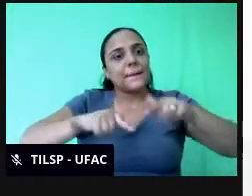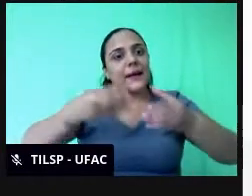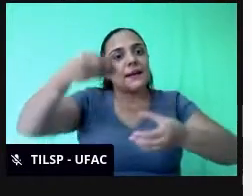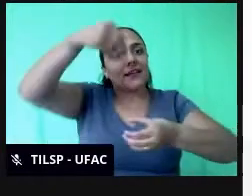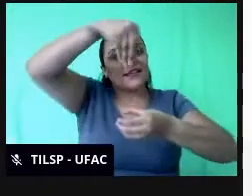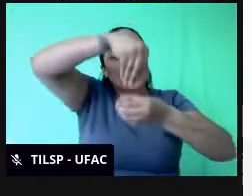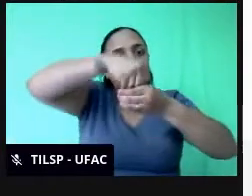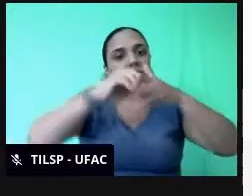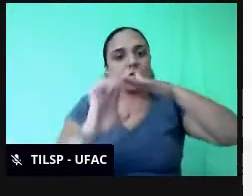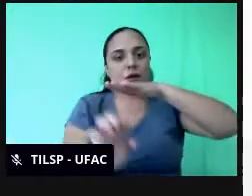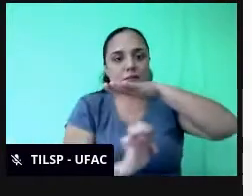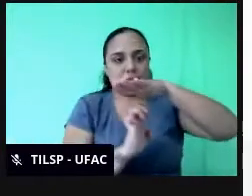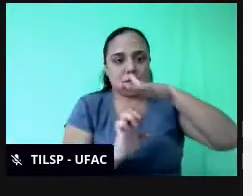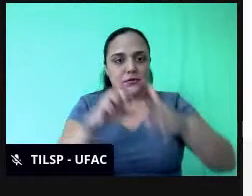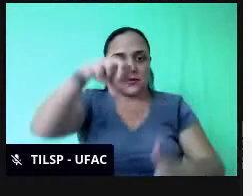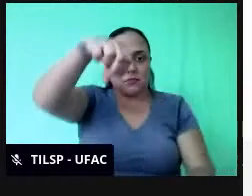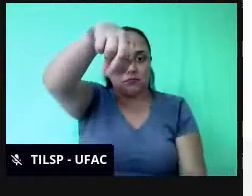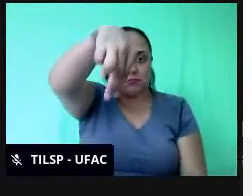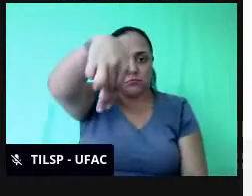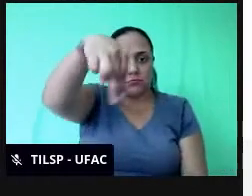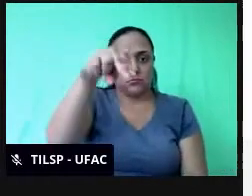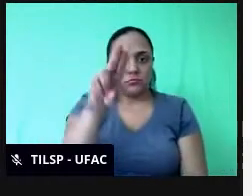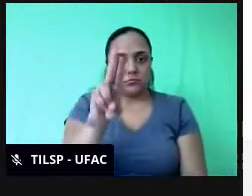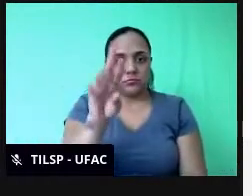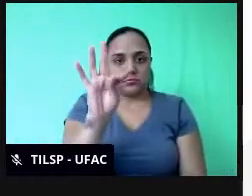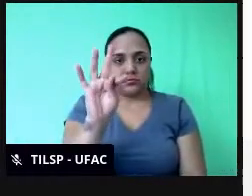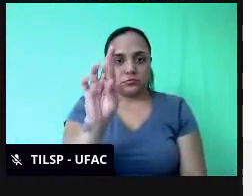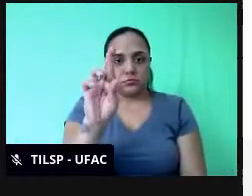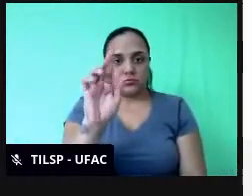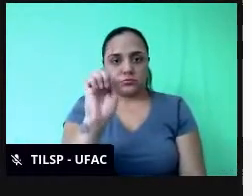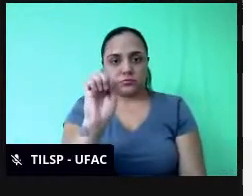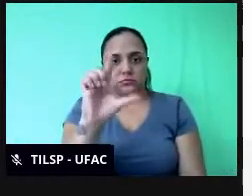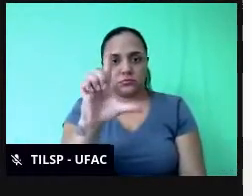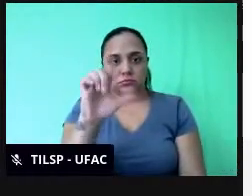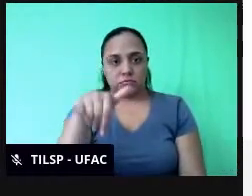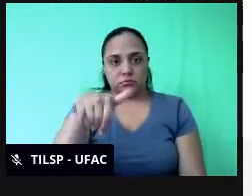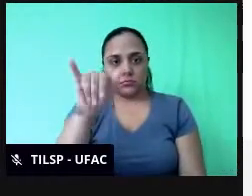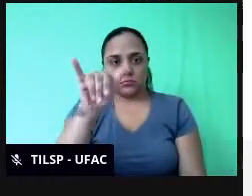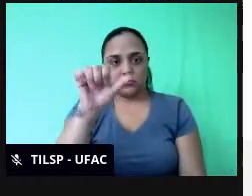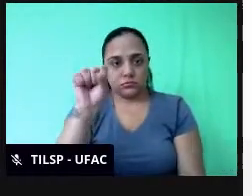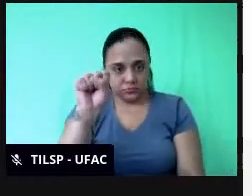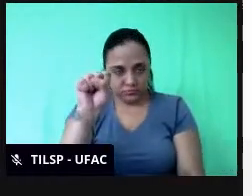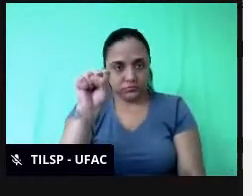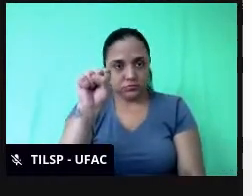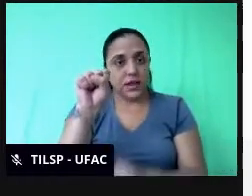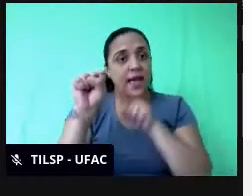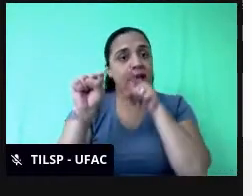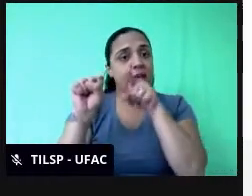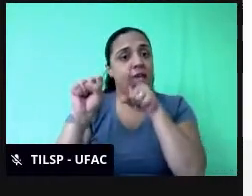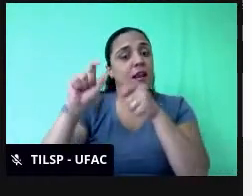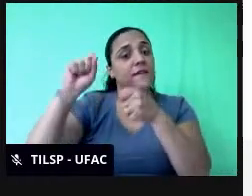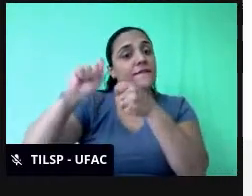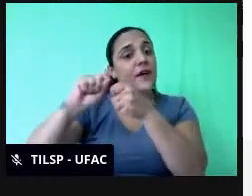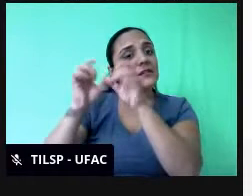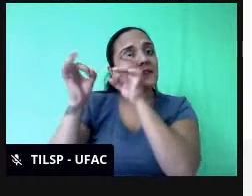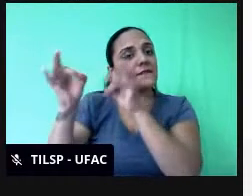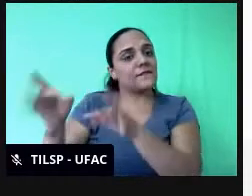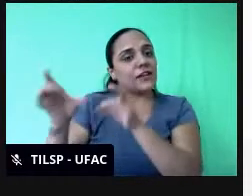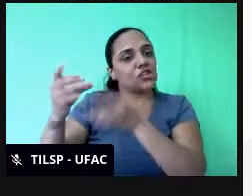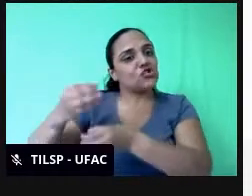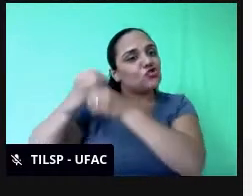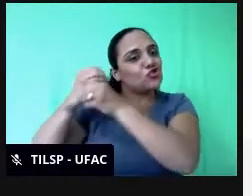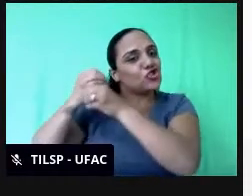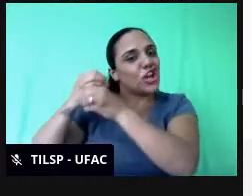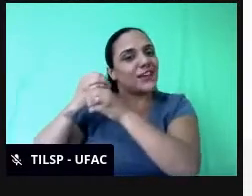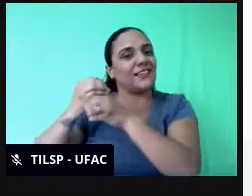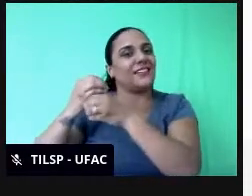suplemento, que é a Nutralis. Então, gente, quando a gente pega um estudo que avaliou um suplemento, um